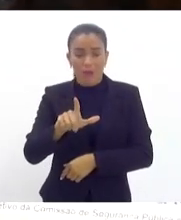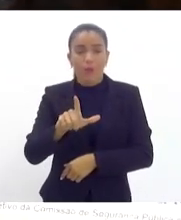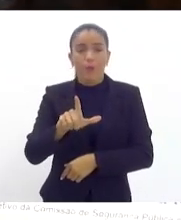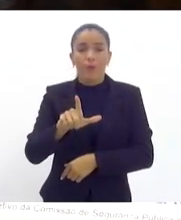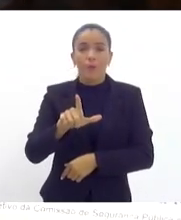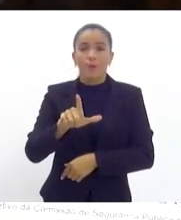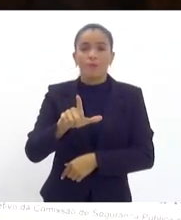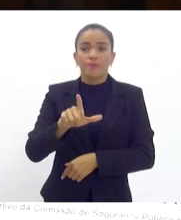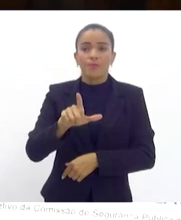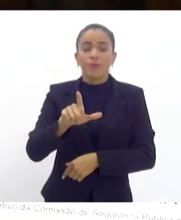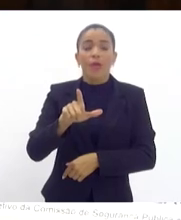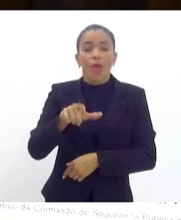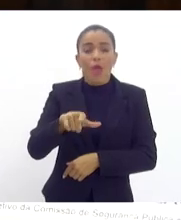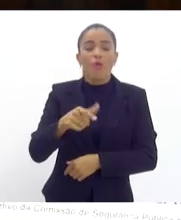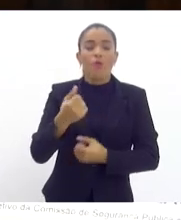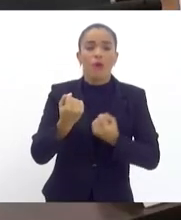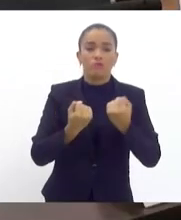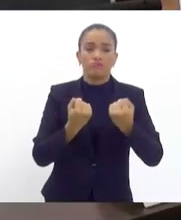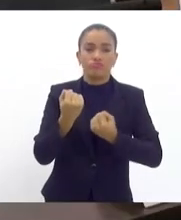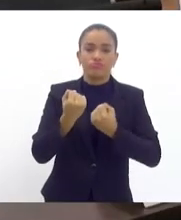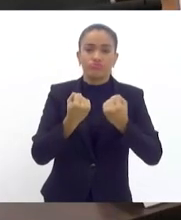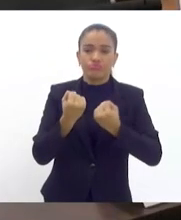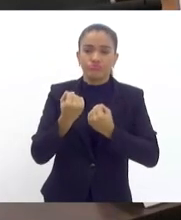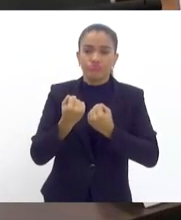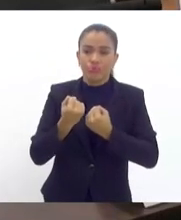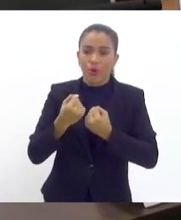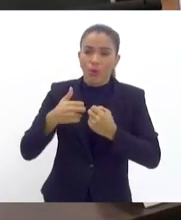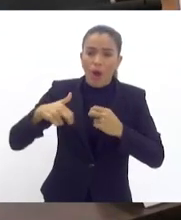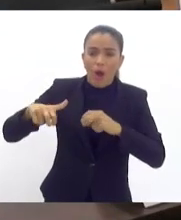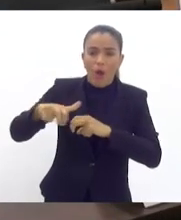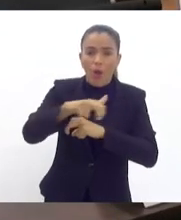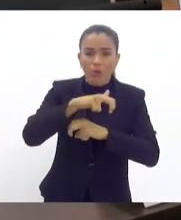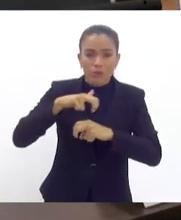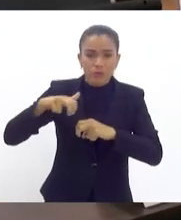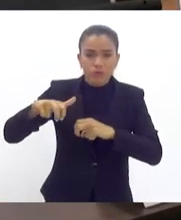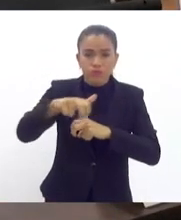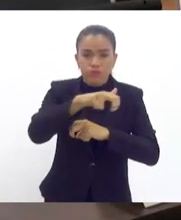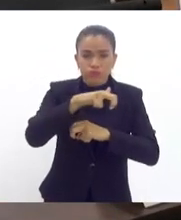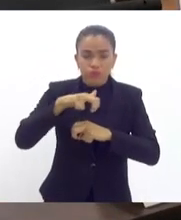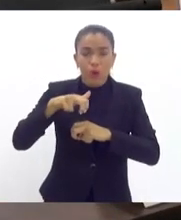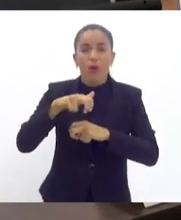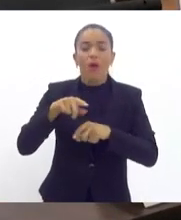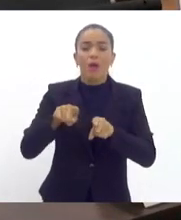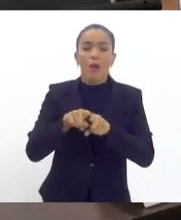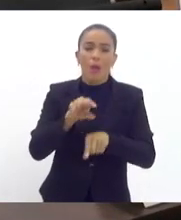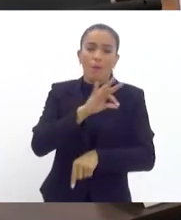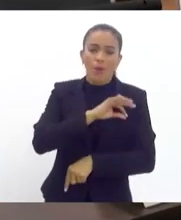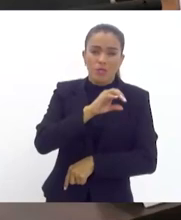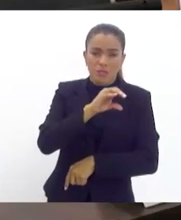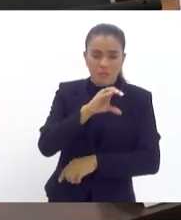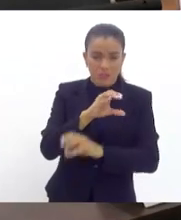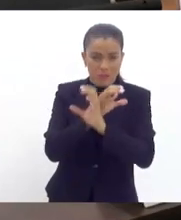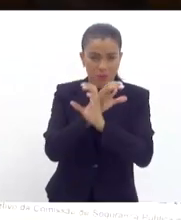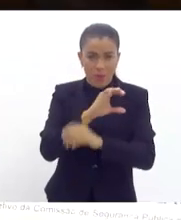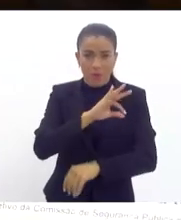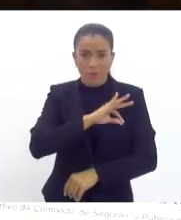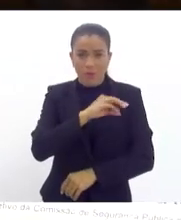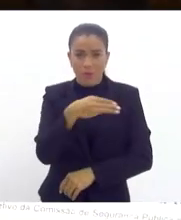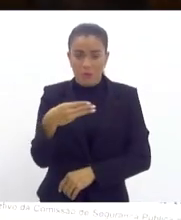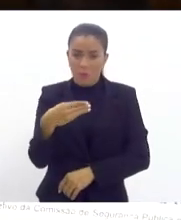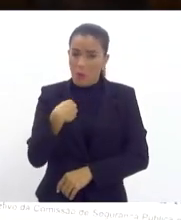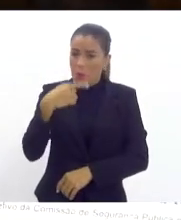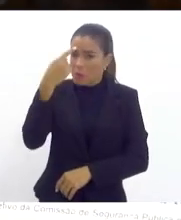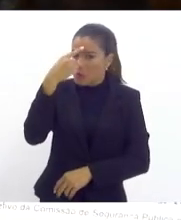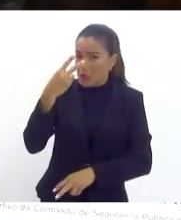uma ronda conjunta das viaturas da Polícia Civil com a polícia militar eu não sei se aquilo